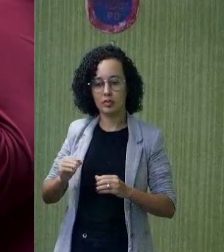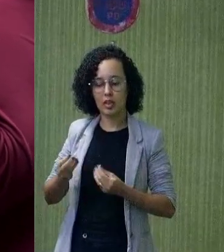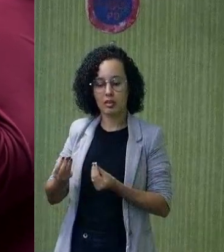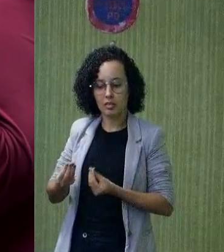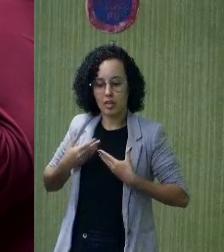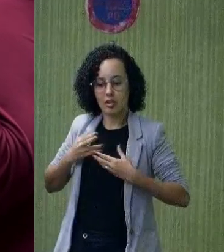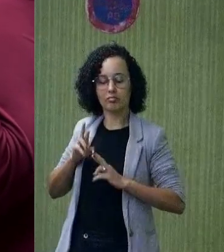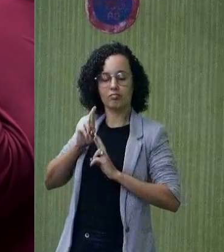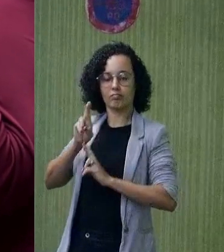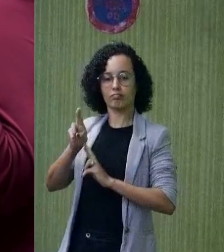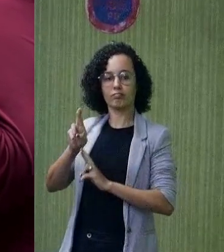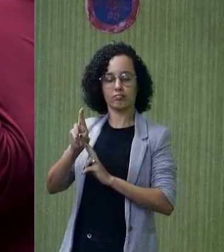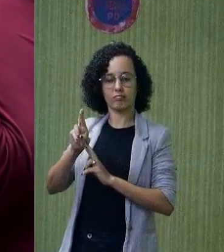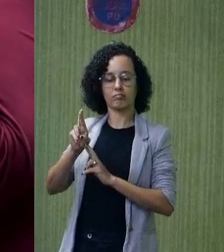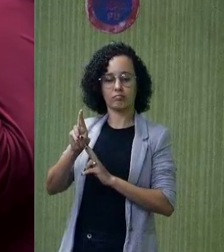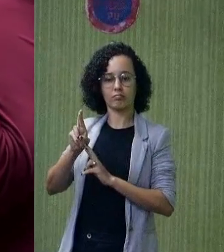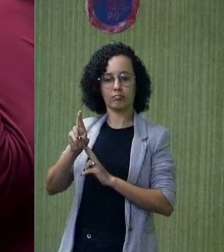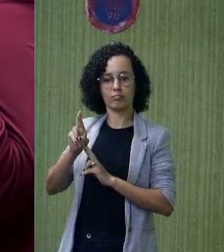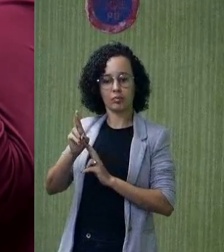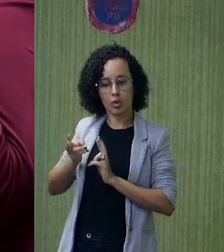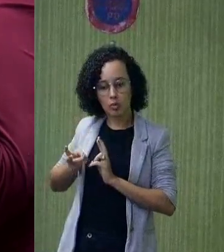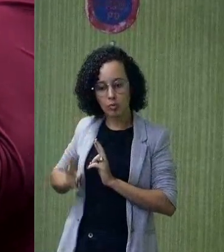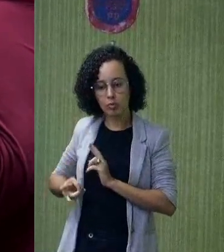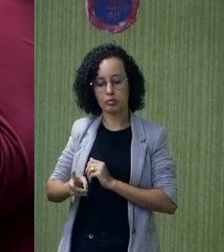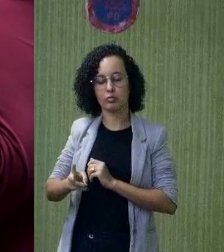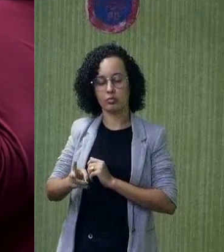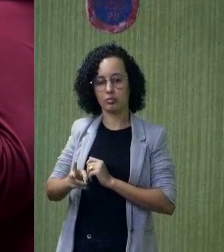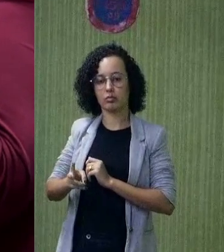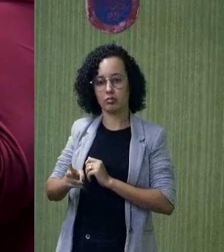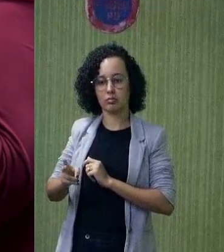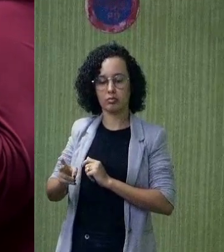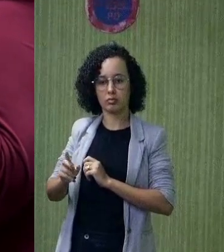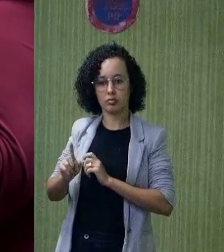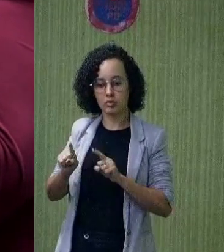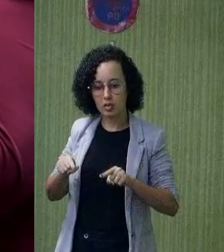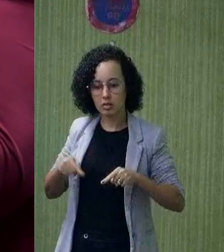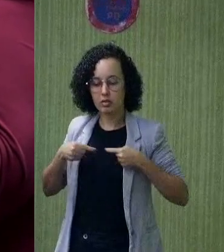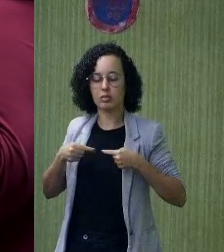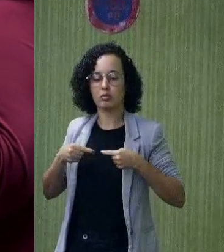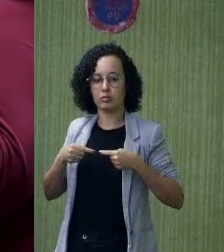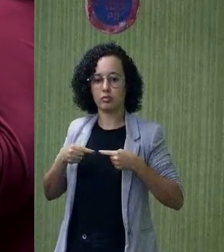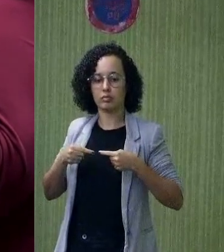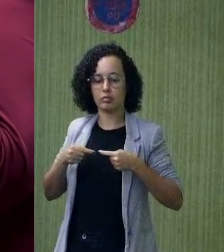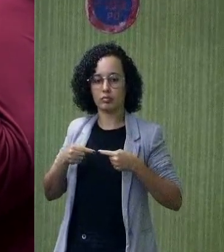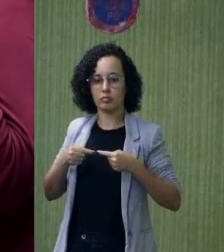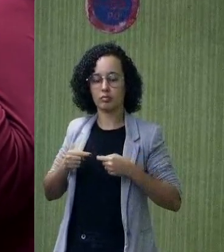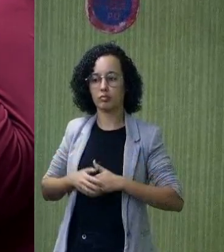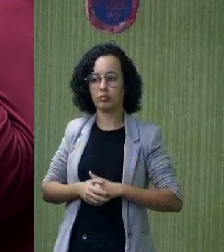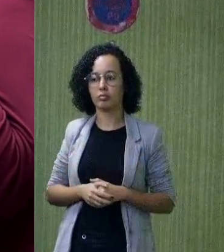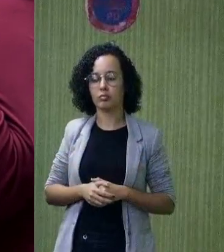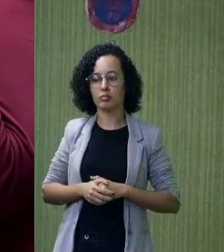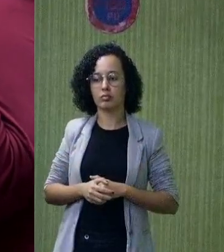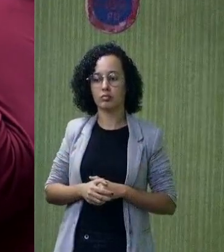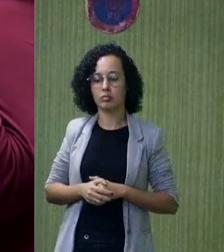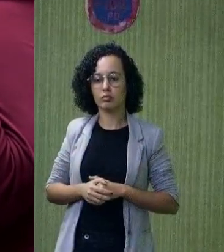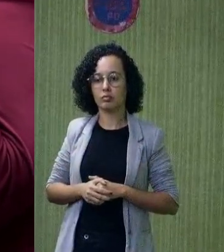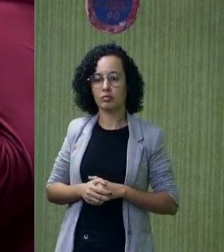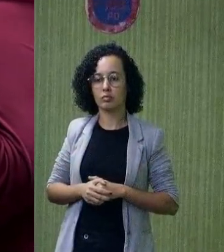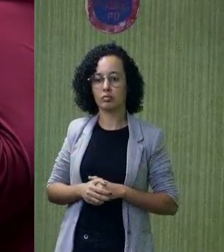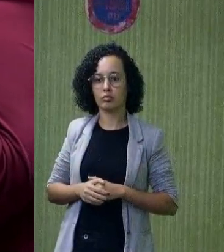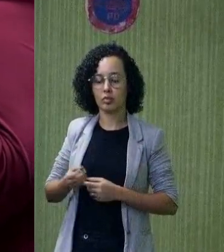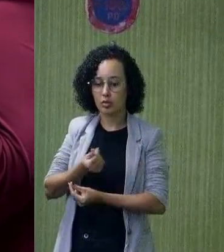para conseguir seguir né com esses desafios todos né a economia do Estado está